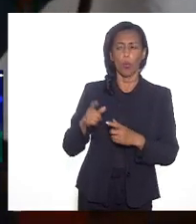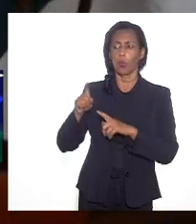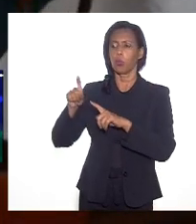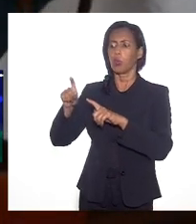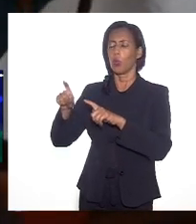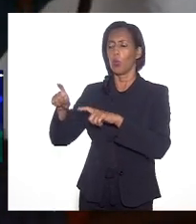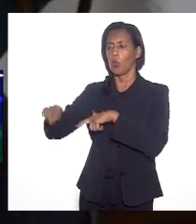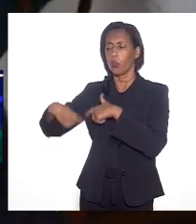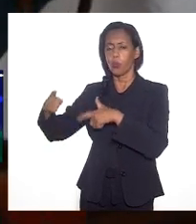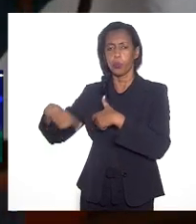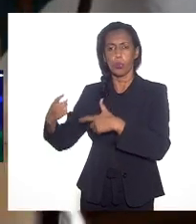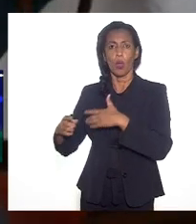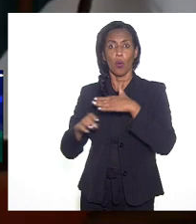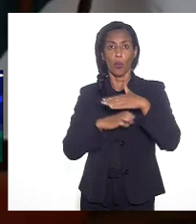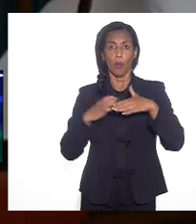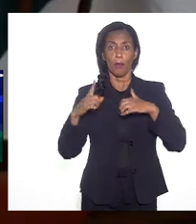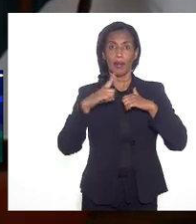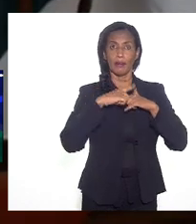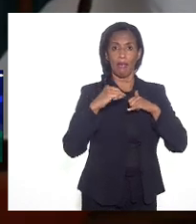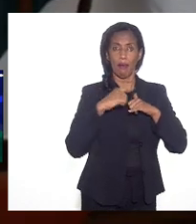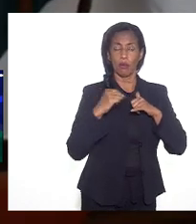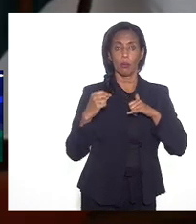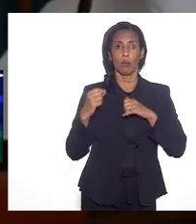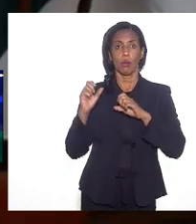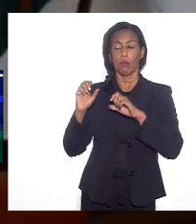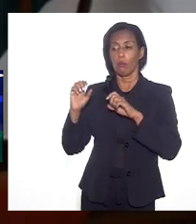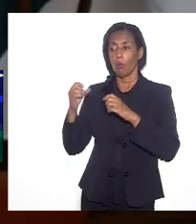pequeno produtor, o microempresário pode gerar empregos.